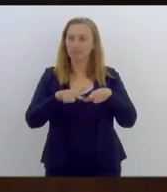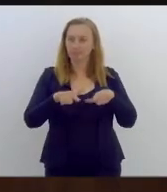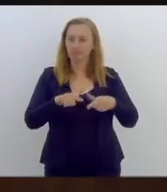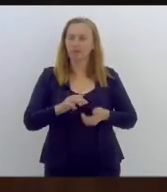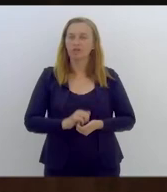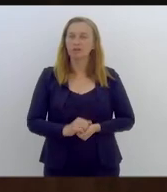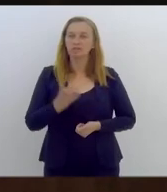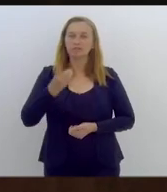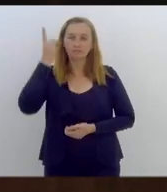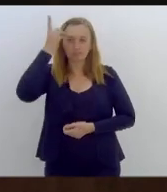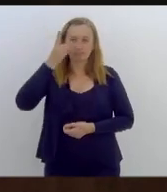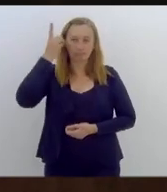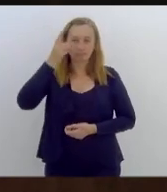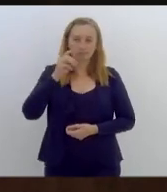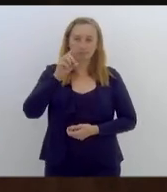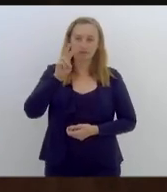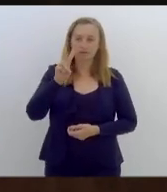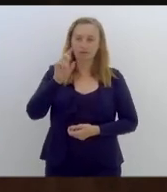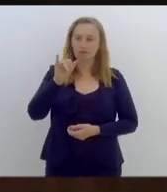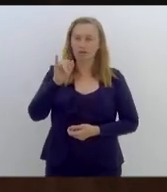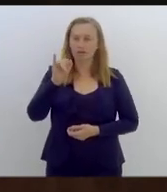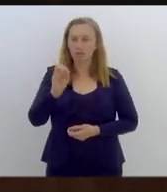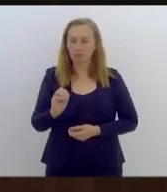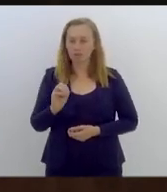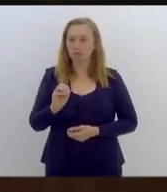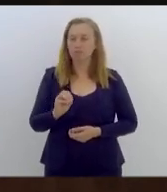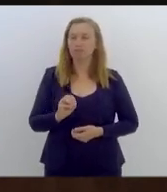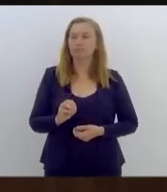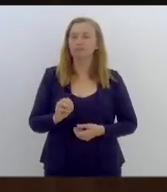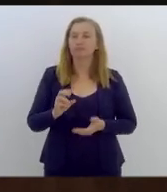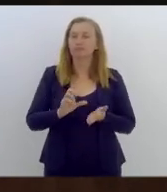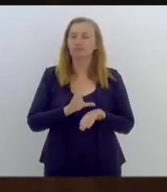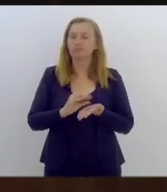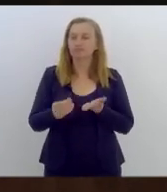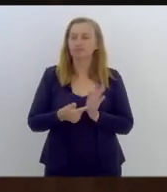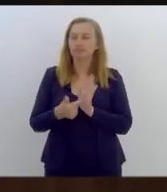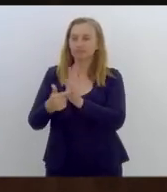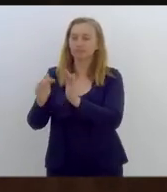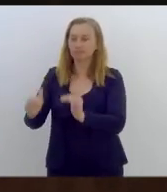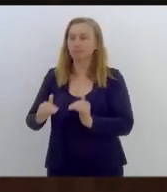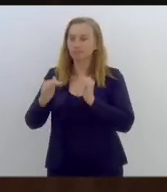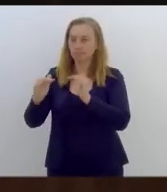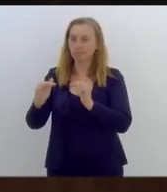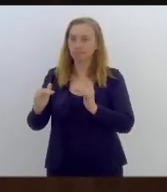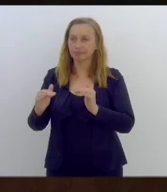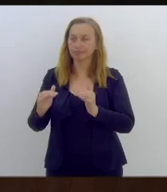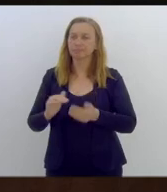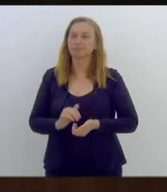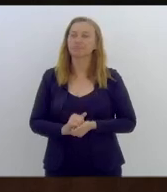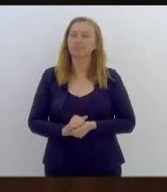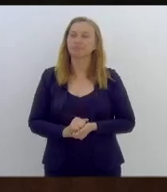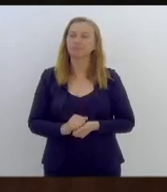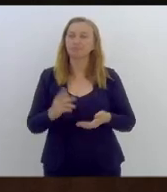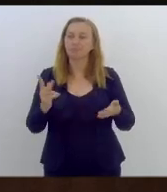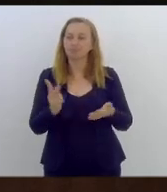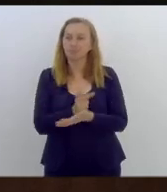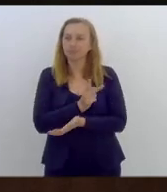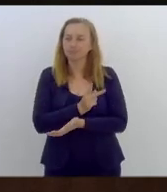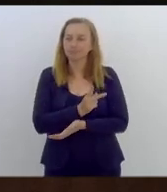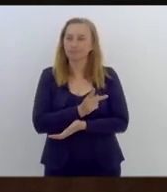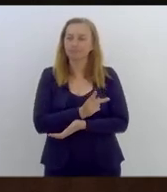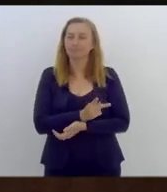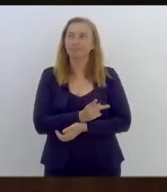Deputado Val da Ceasa a ata reflete com exatidão o ocorrido